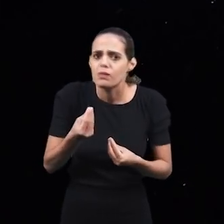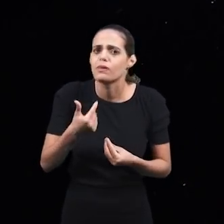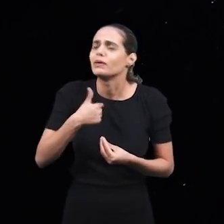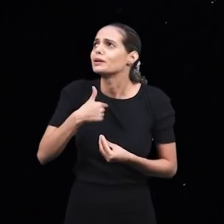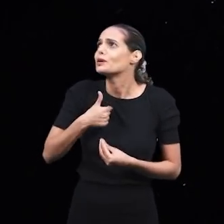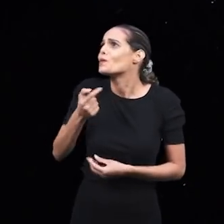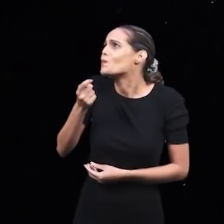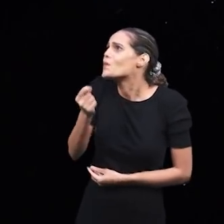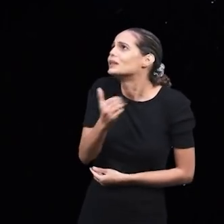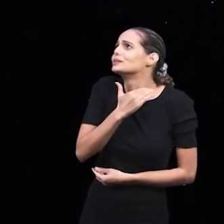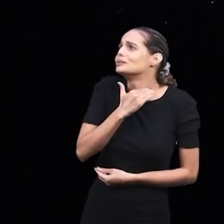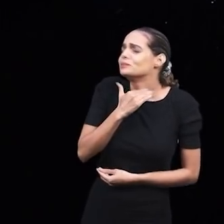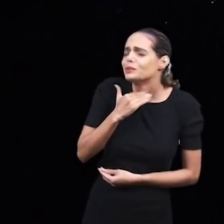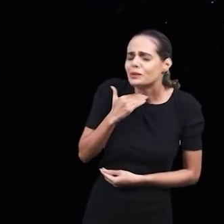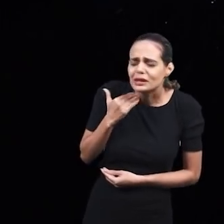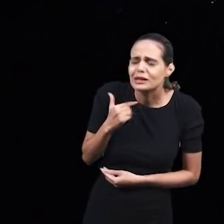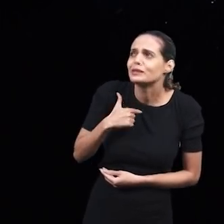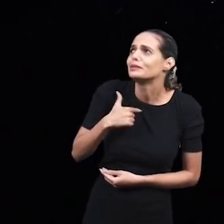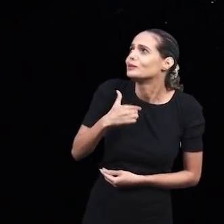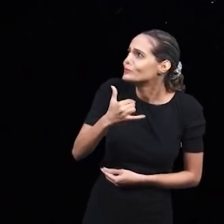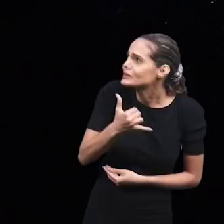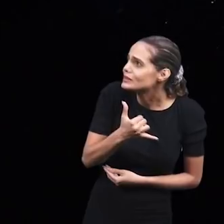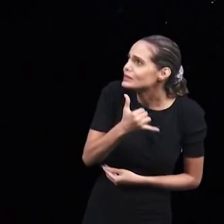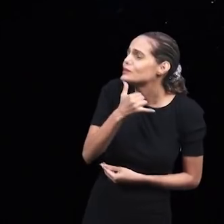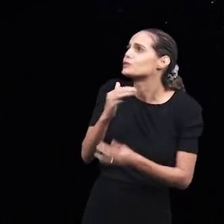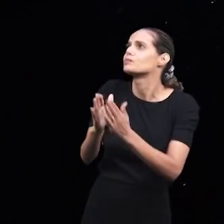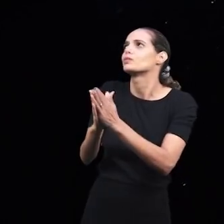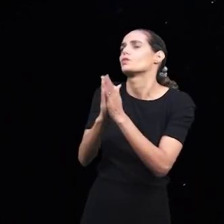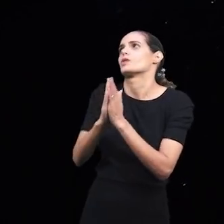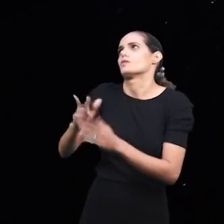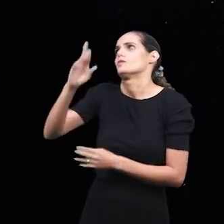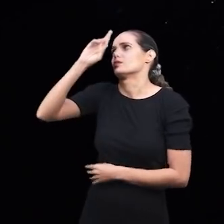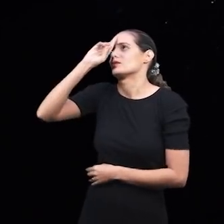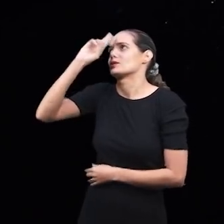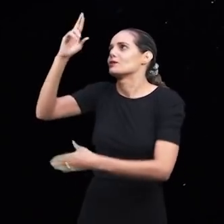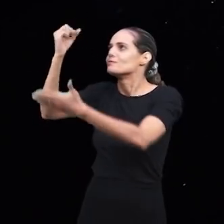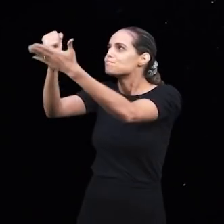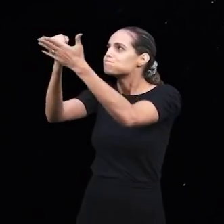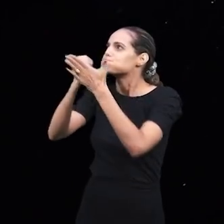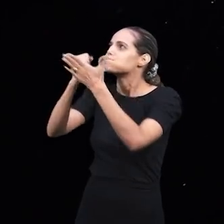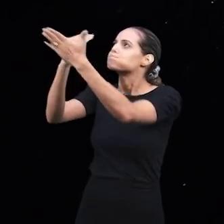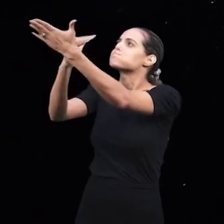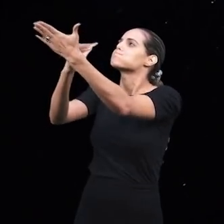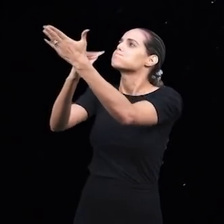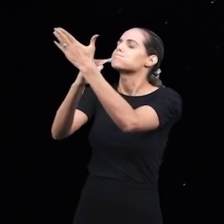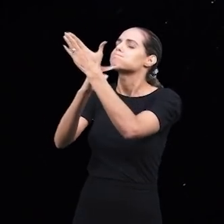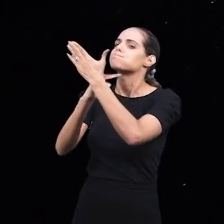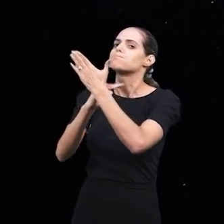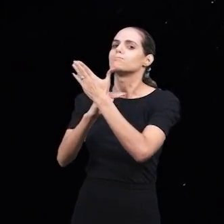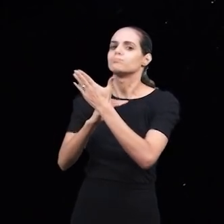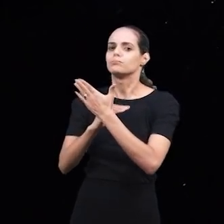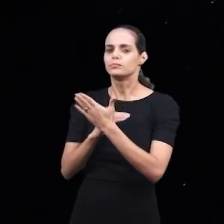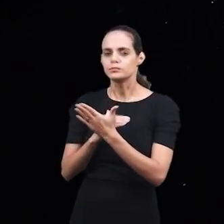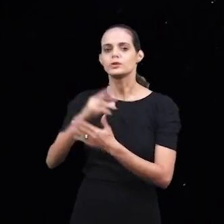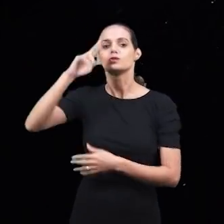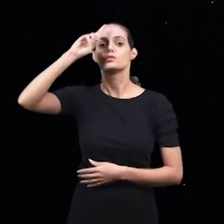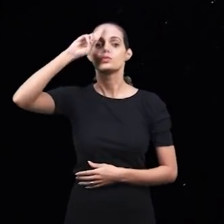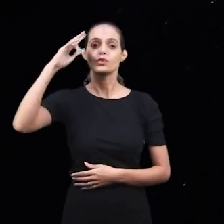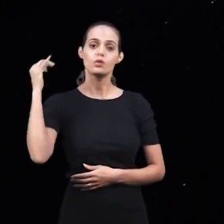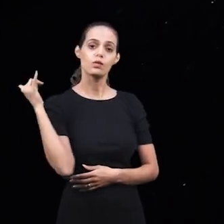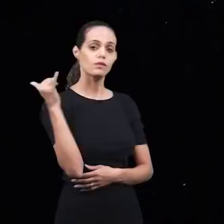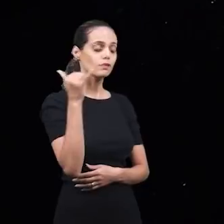Pereço, ó mestre, te rogo, vem me acudir. As